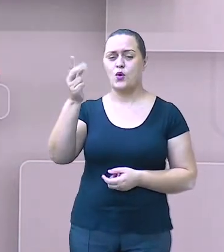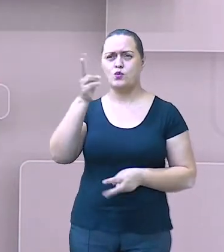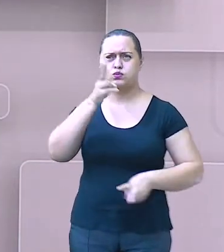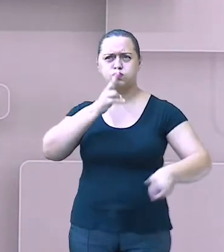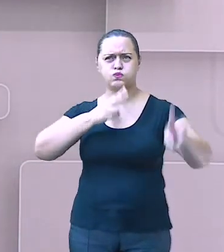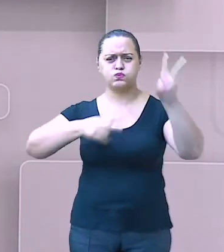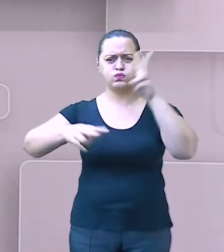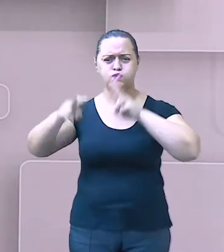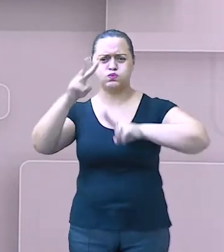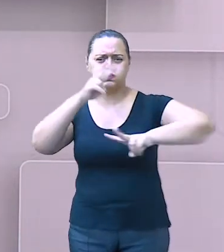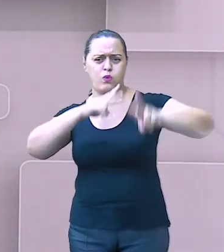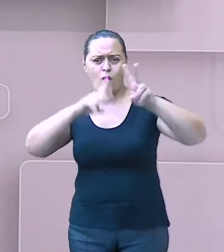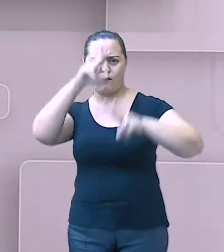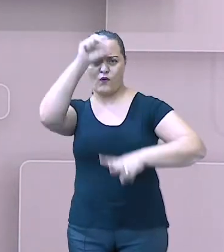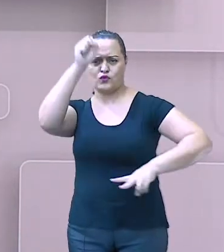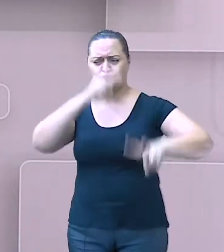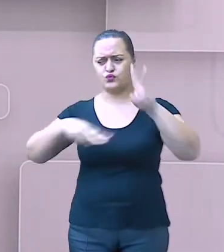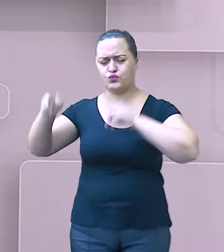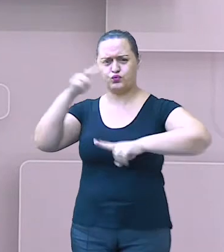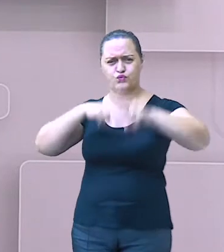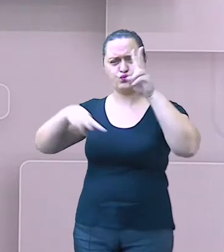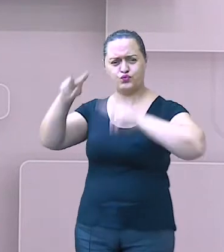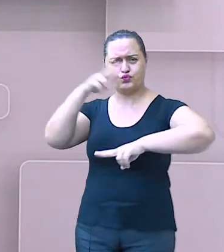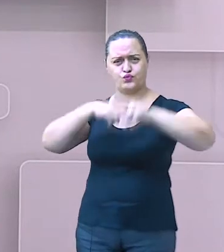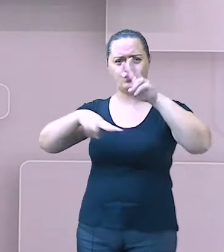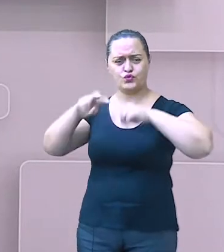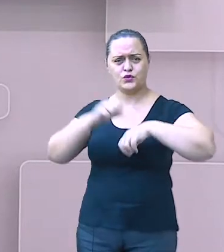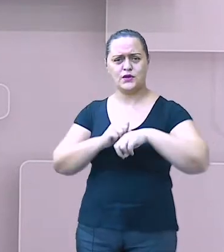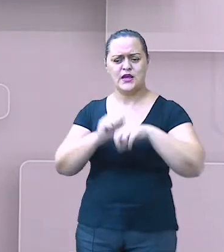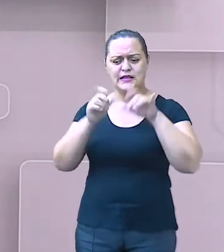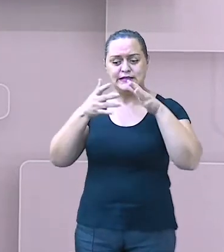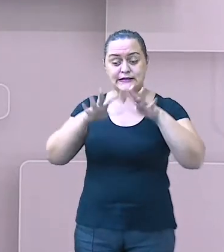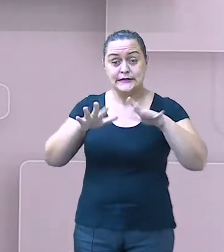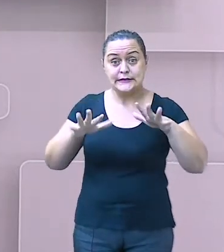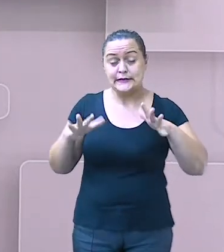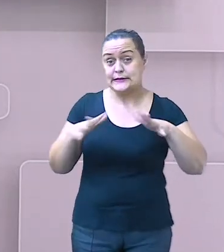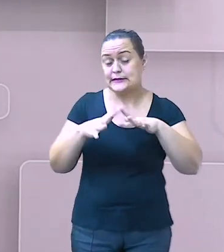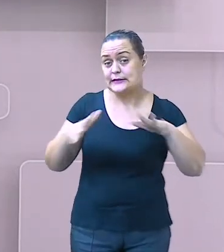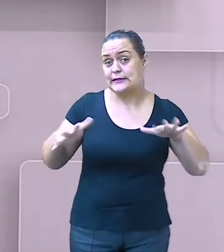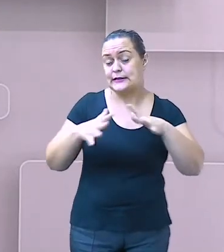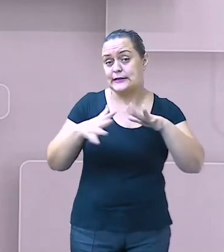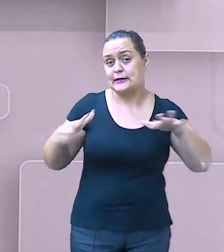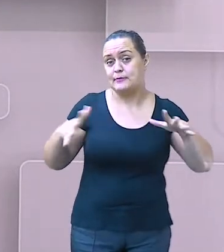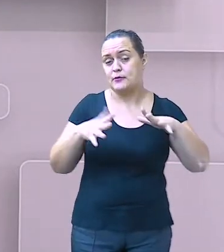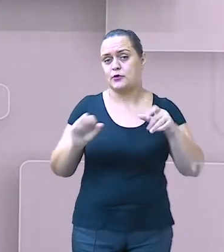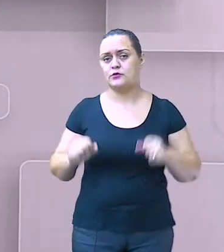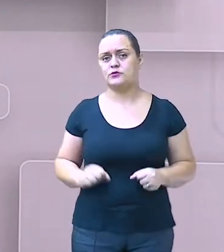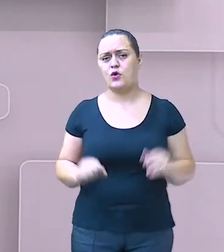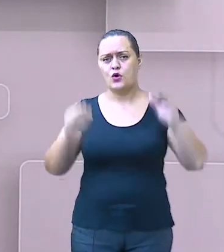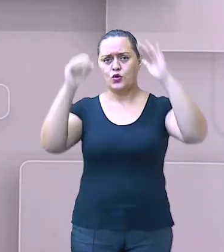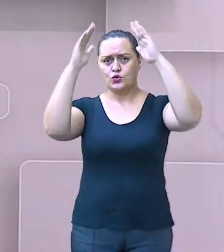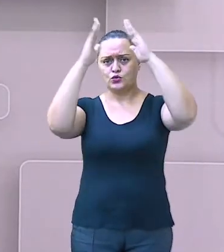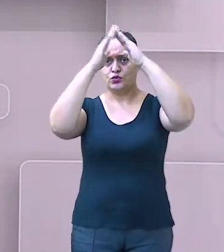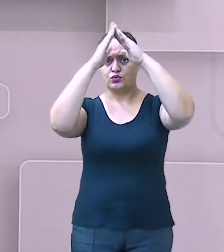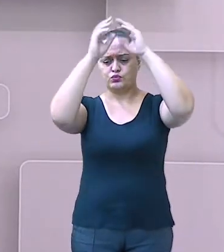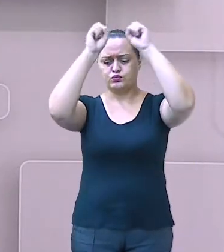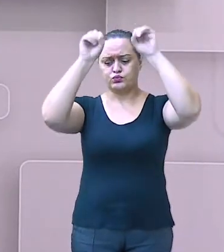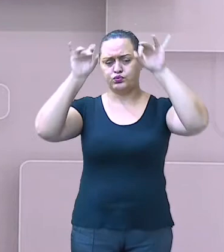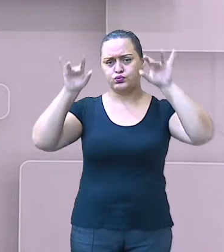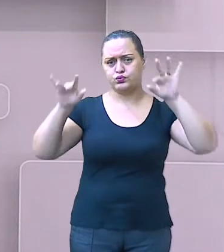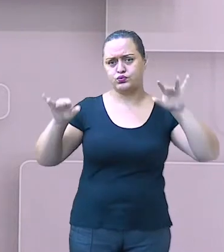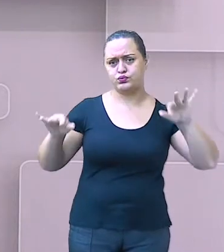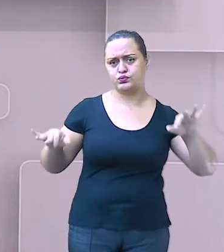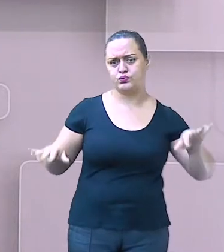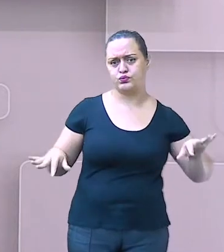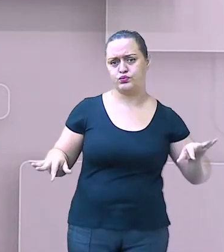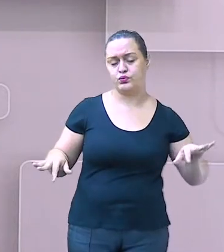ventos, vendavais. Nós temos terremotos, nós temos deslizamentos,